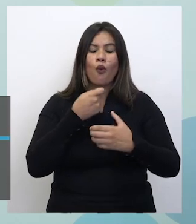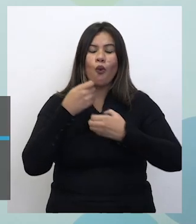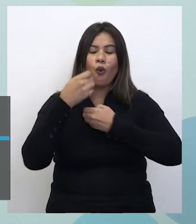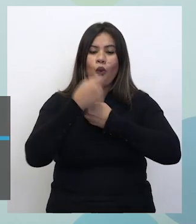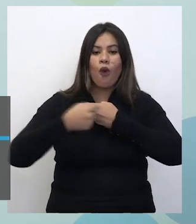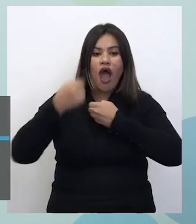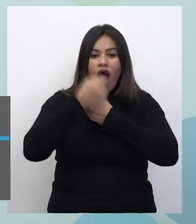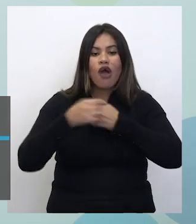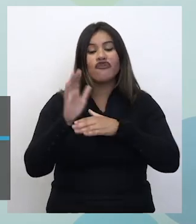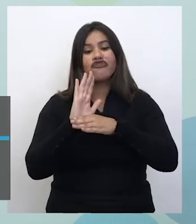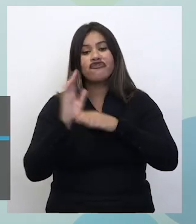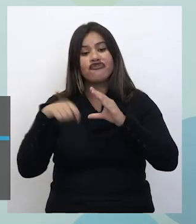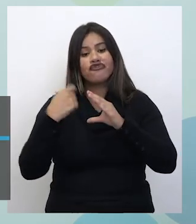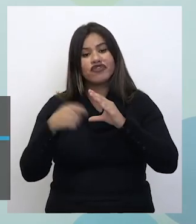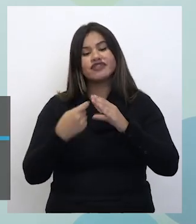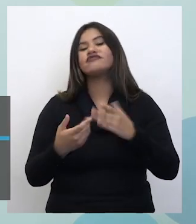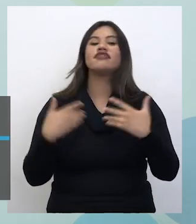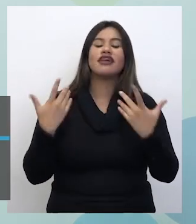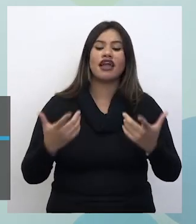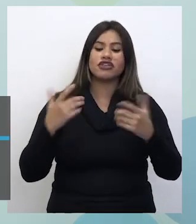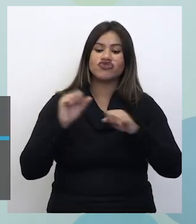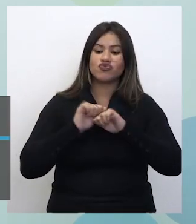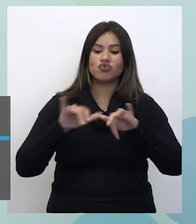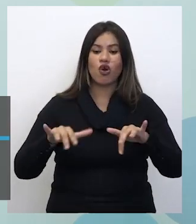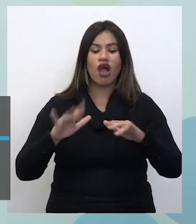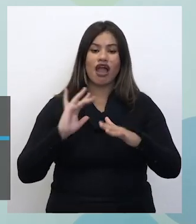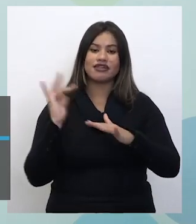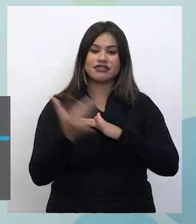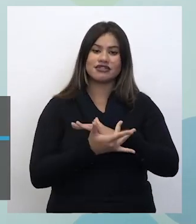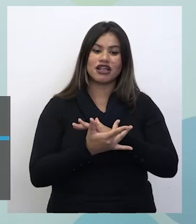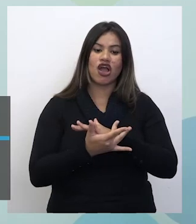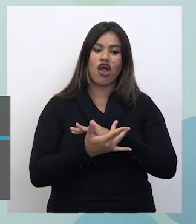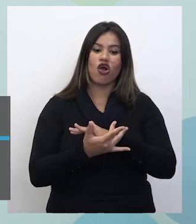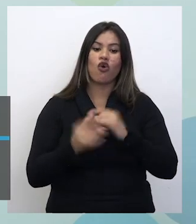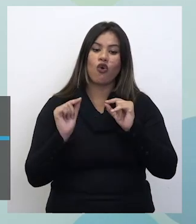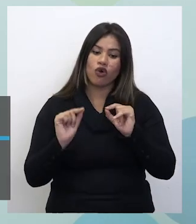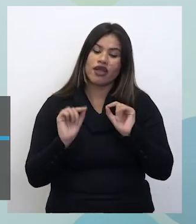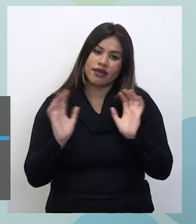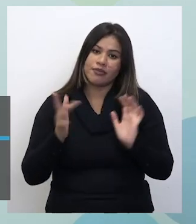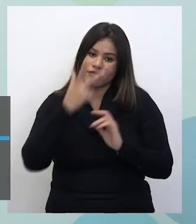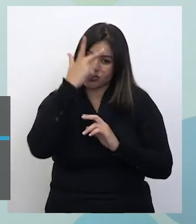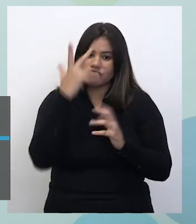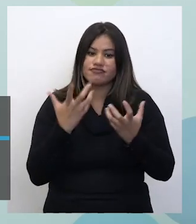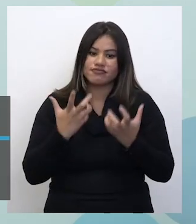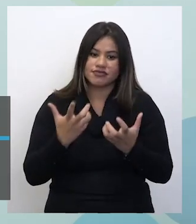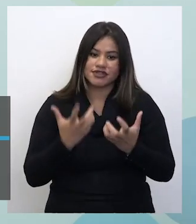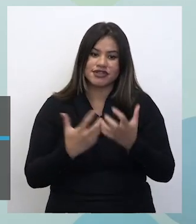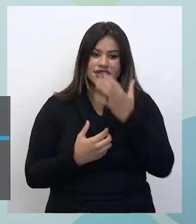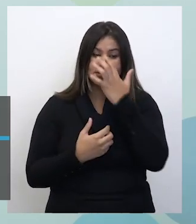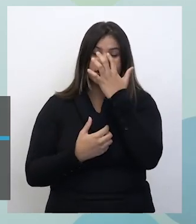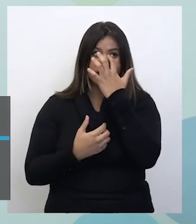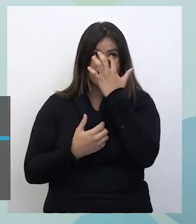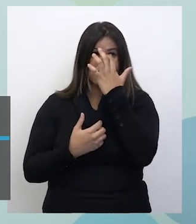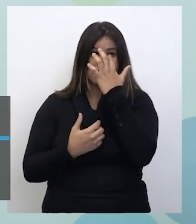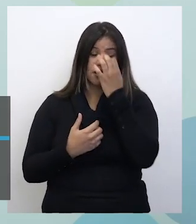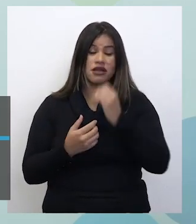curtinho. E onde é que a gente compartilhou? A gente compartilhou nas redes sociais, para quem se sentiu à vontade para compartilhar, claro, usando